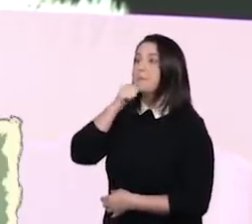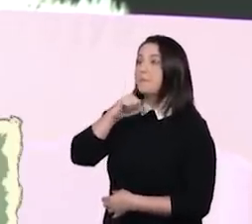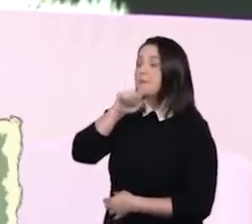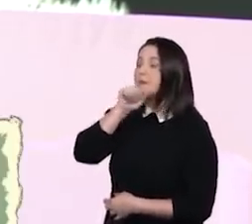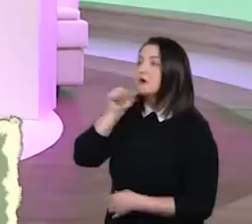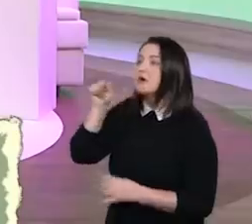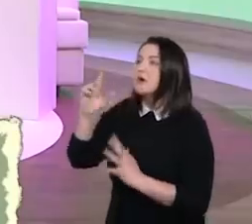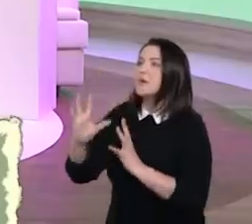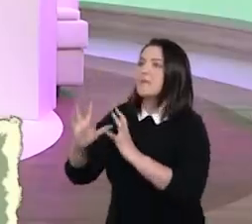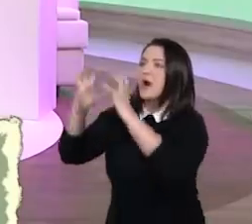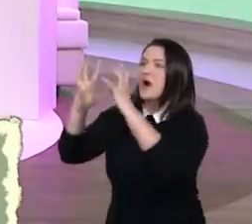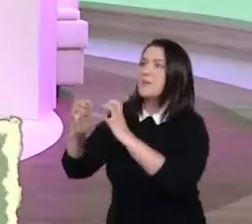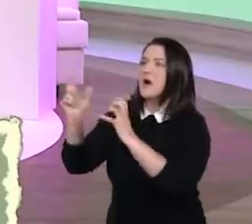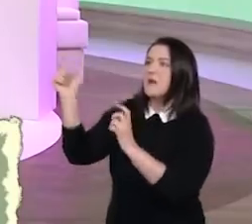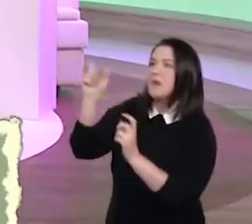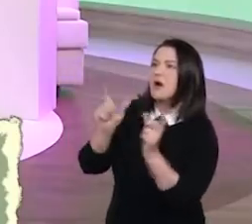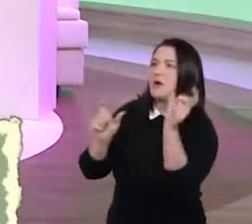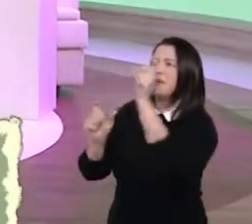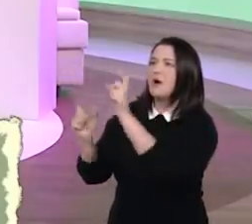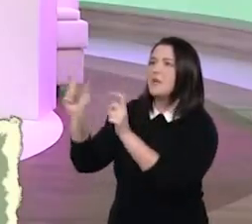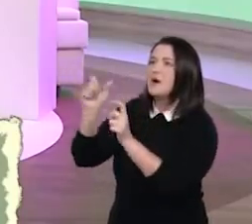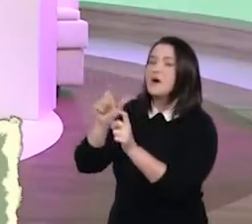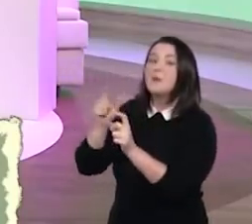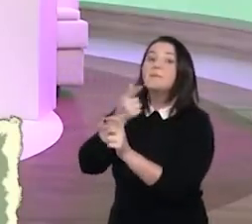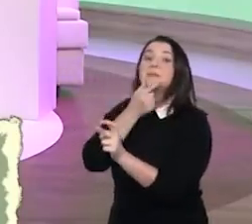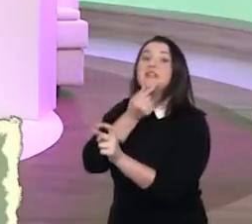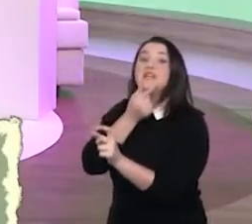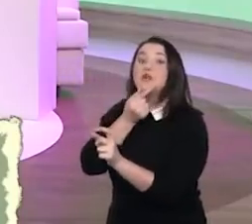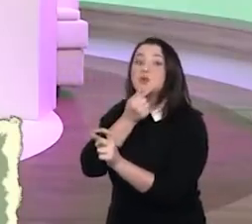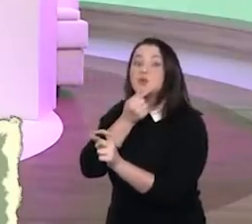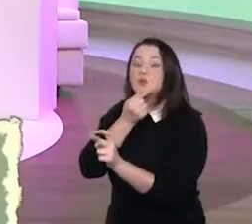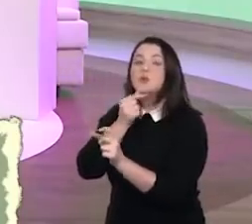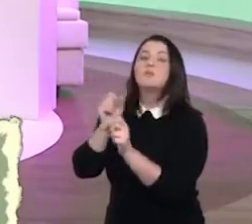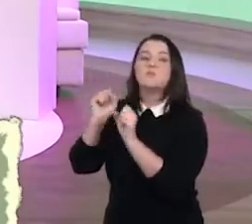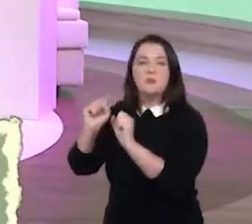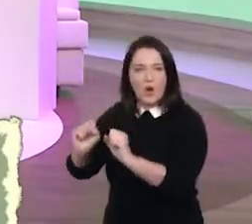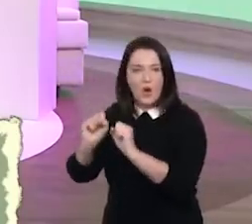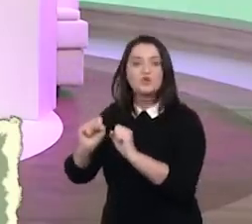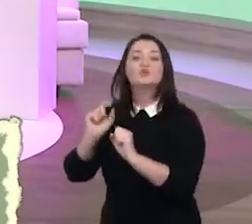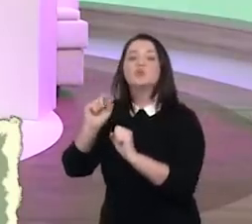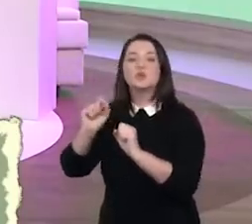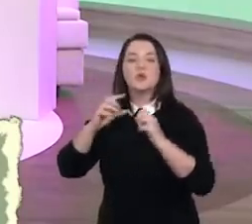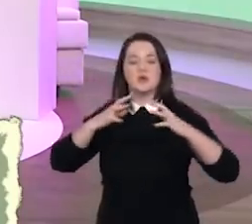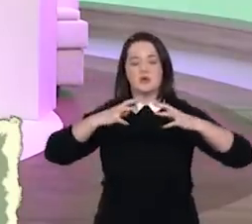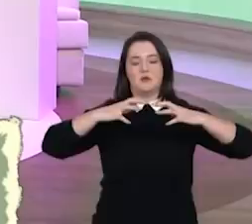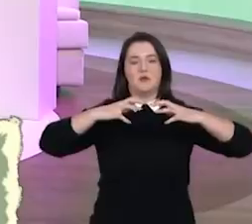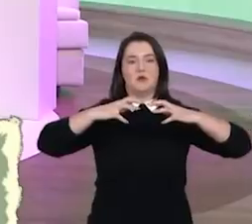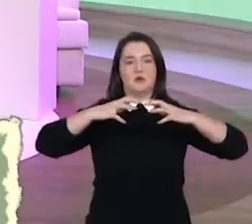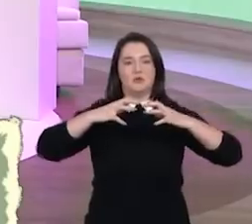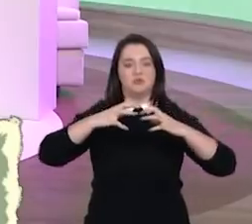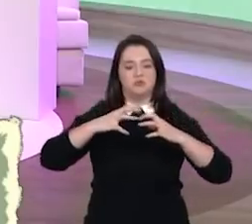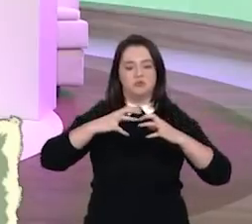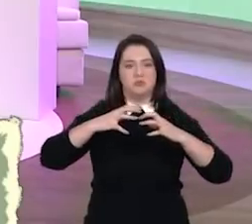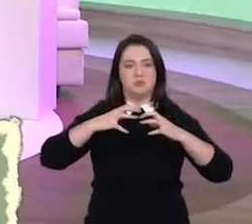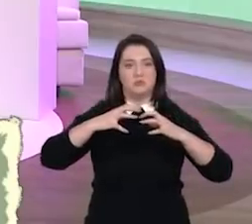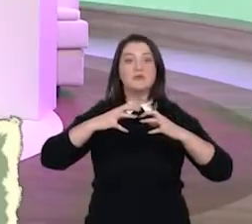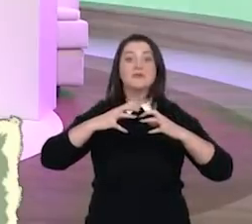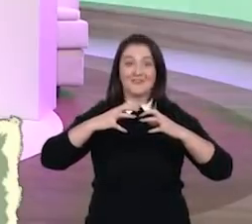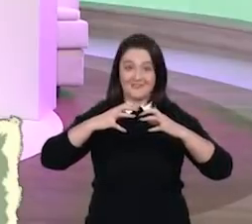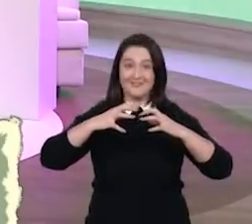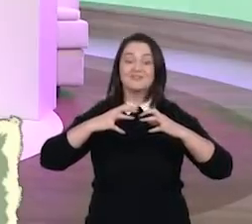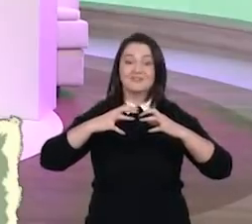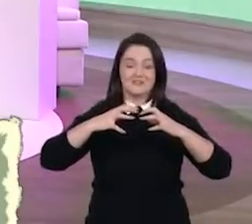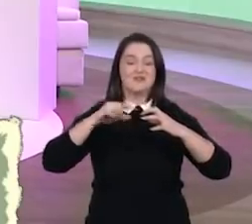brigando, sim, principalmente os meninos podem ter uma diminuição no volume do hipocampo esquerdo. E sabe o